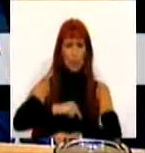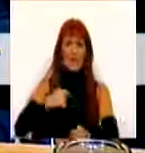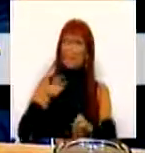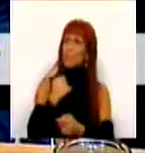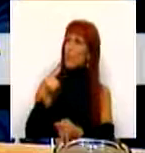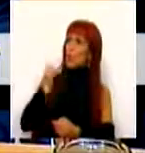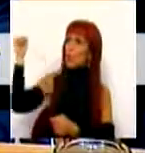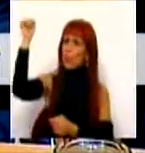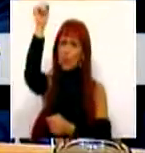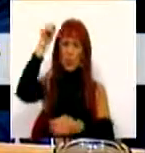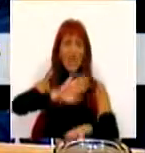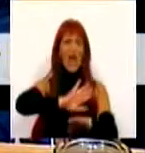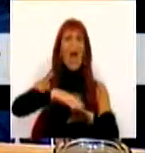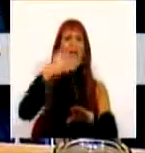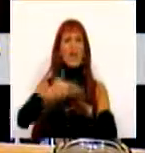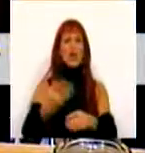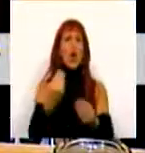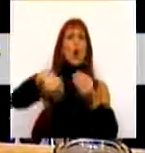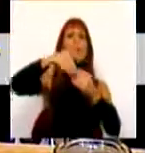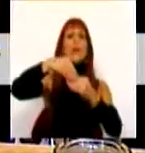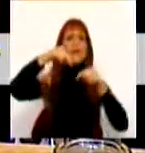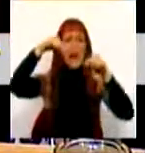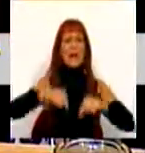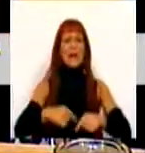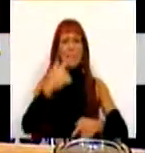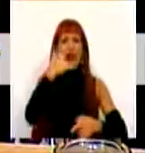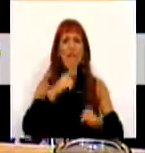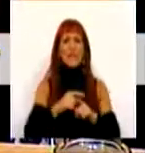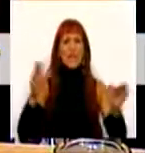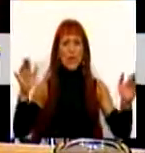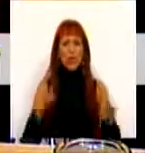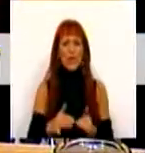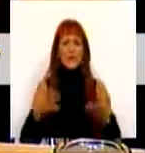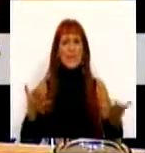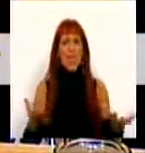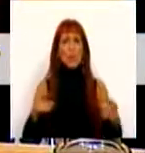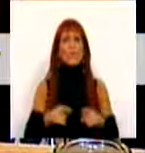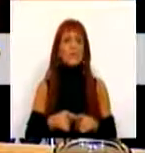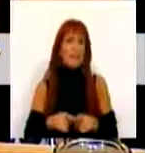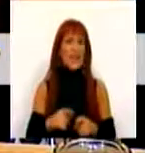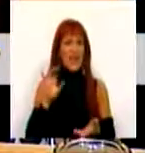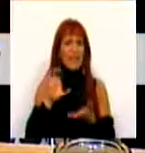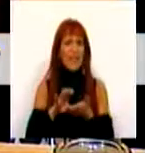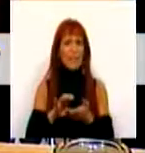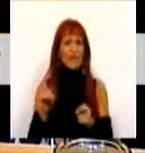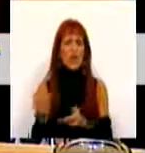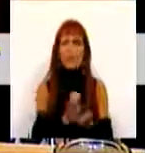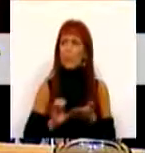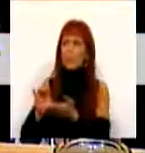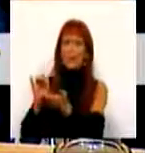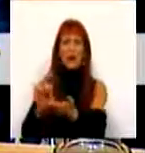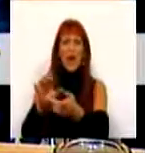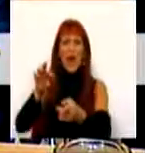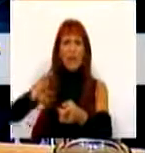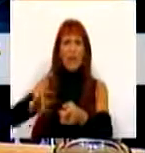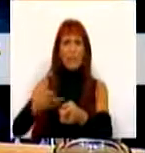destacadas, reforço compensado, porque há aparentemente uma redução da verba alocada às FNDs,